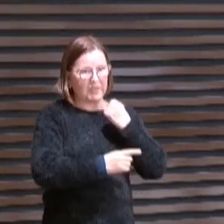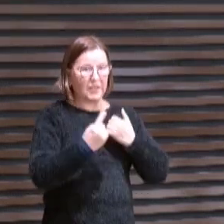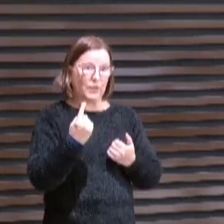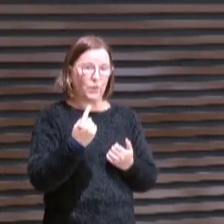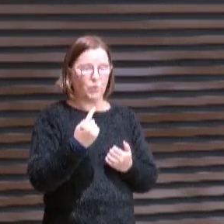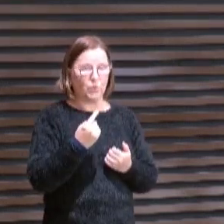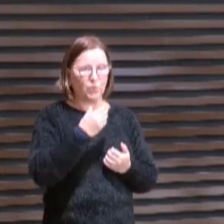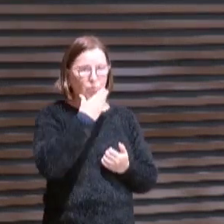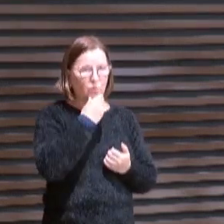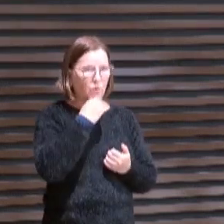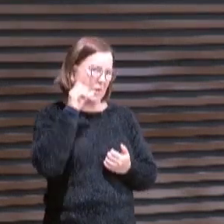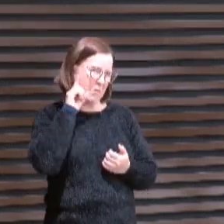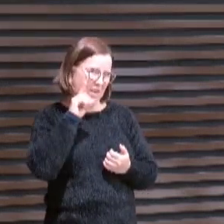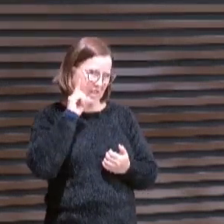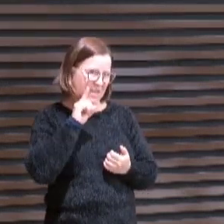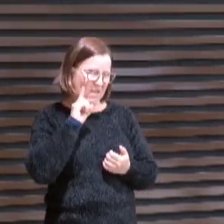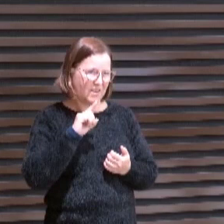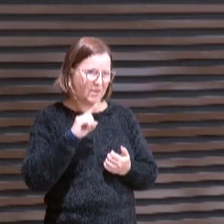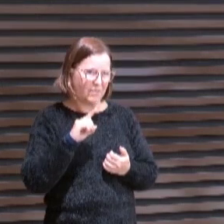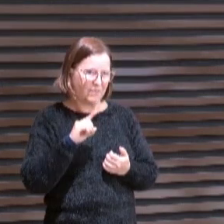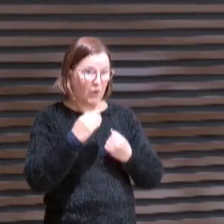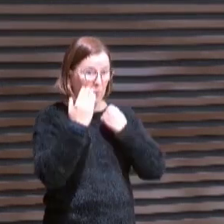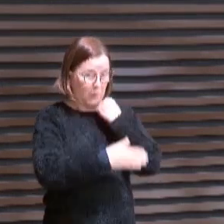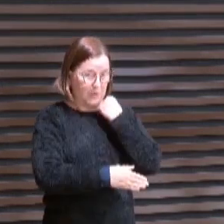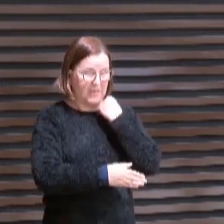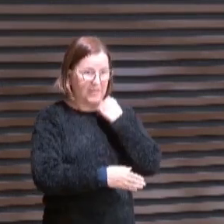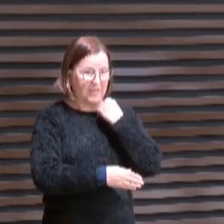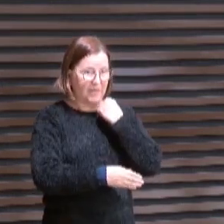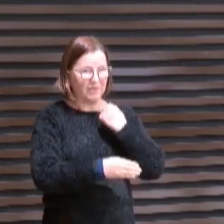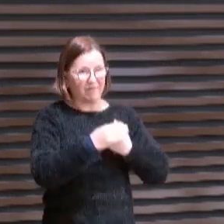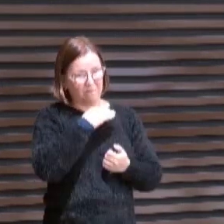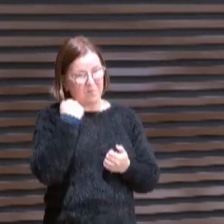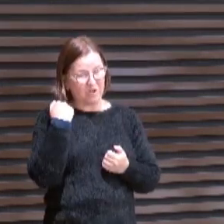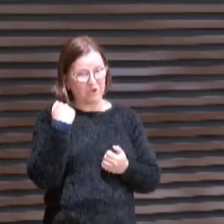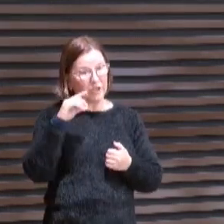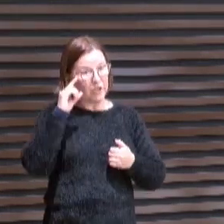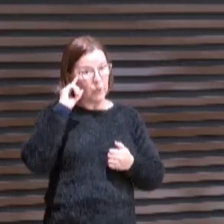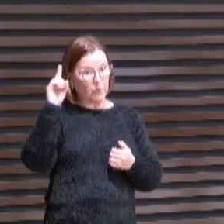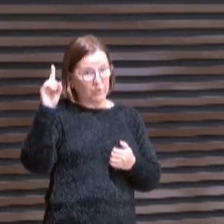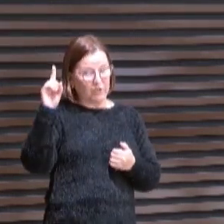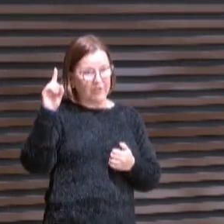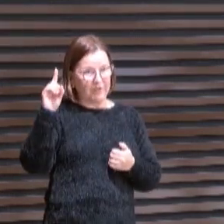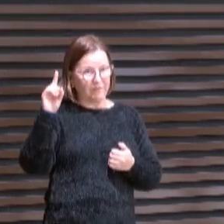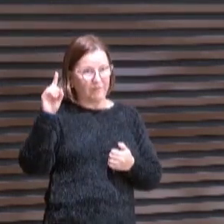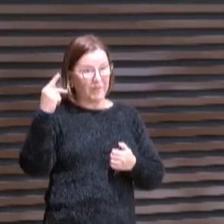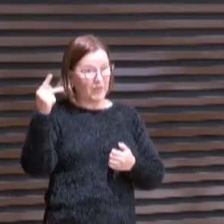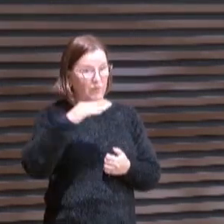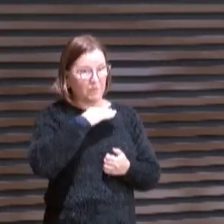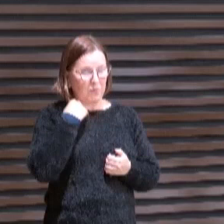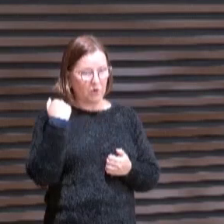que foi condenado à pena de morte. E no dia da sua execução,